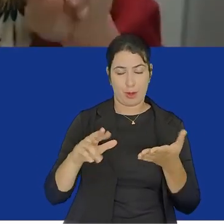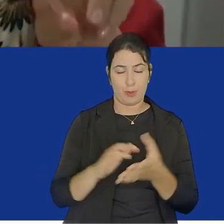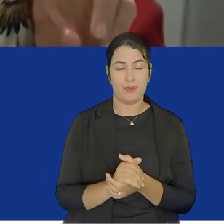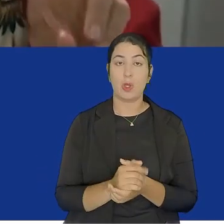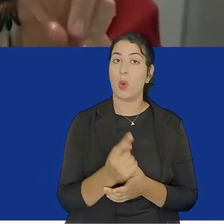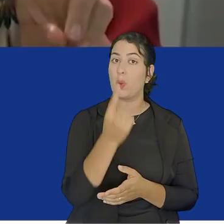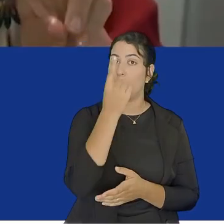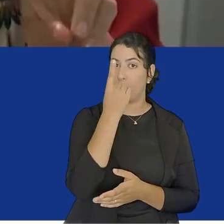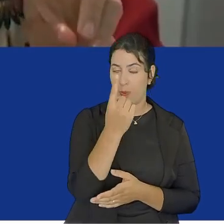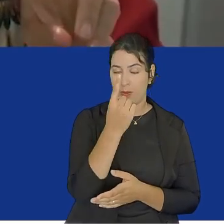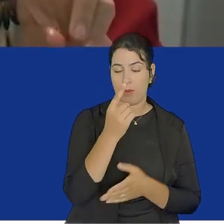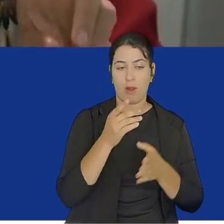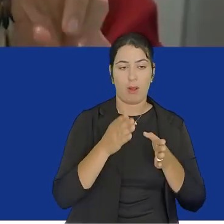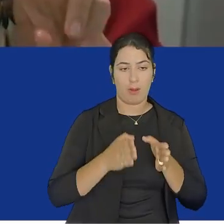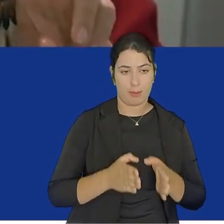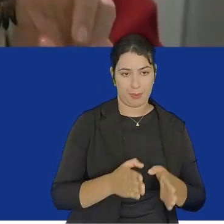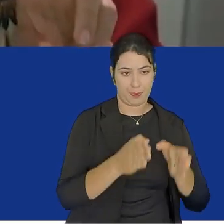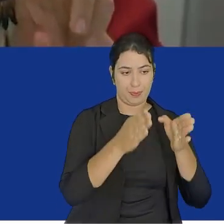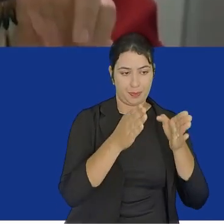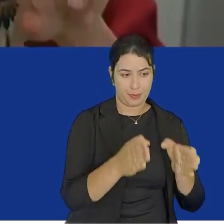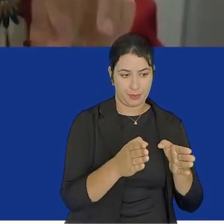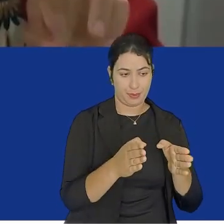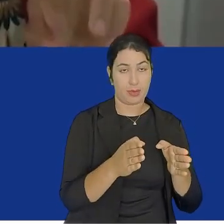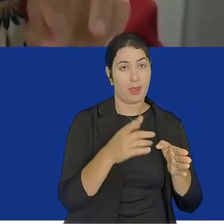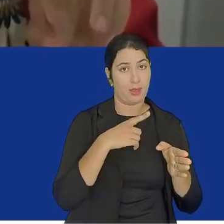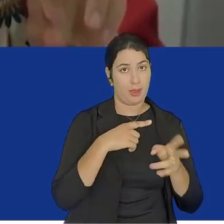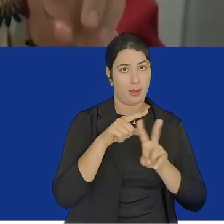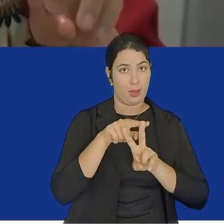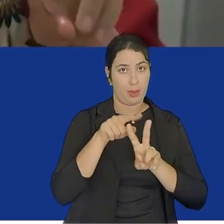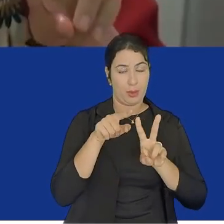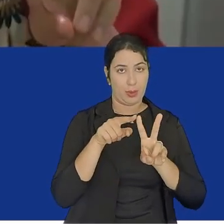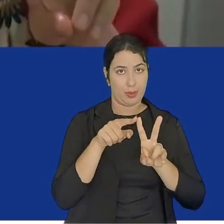são dois, que é esse canal que nós temos hoje